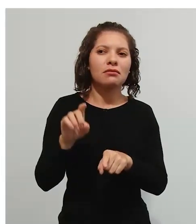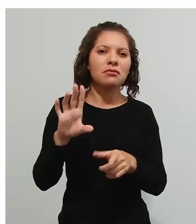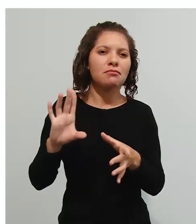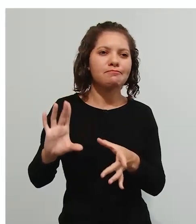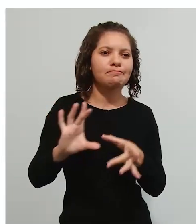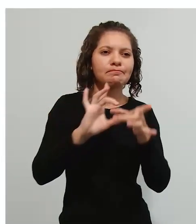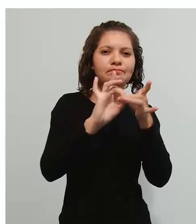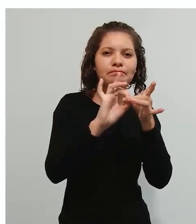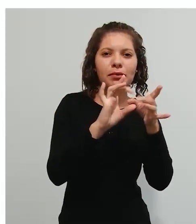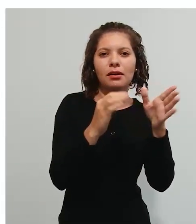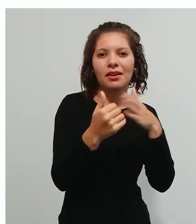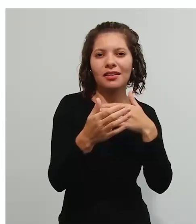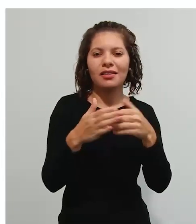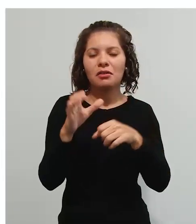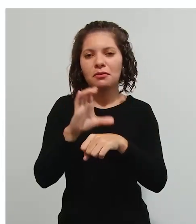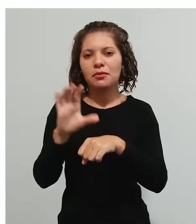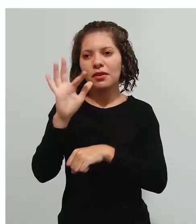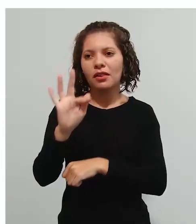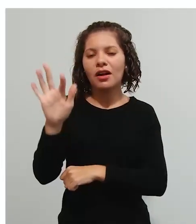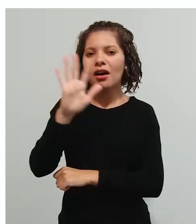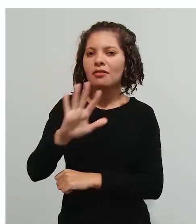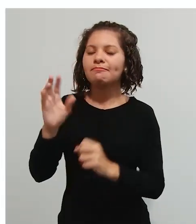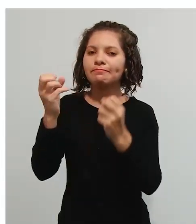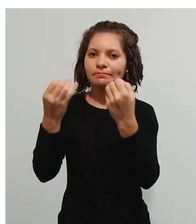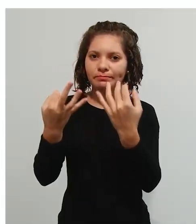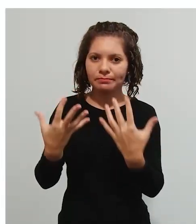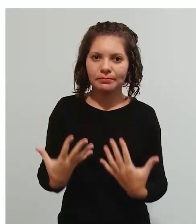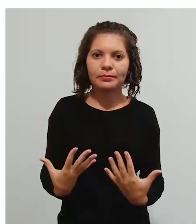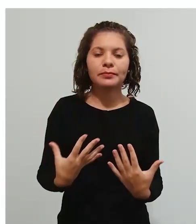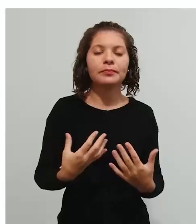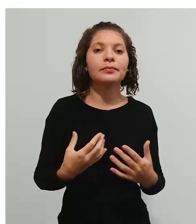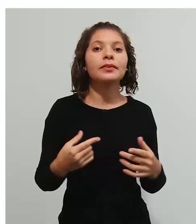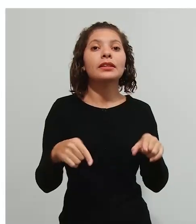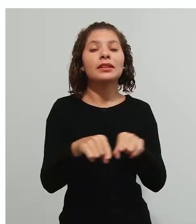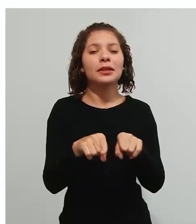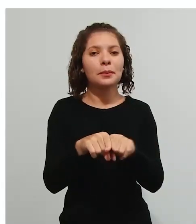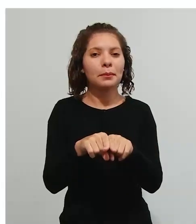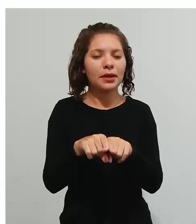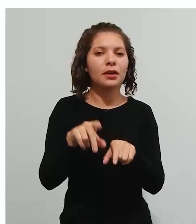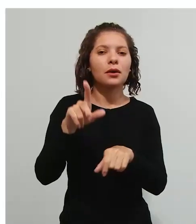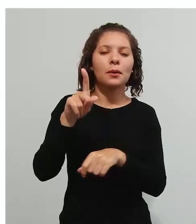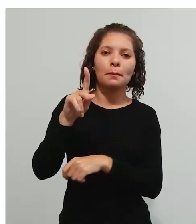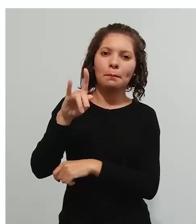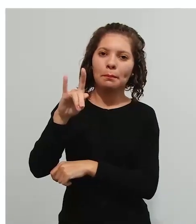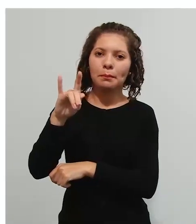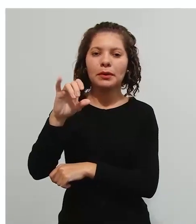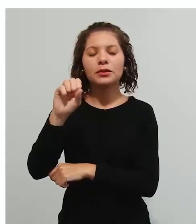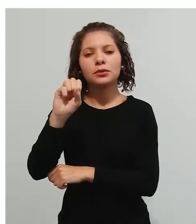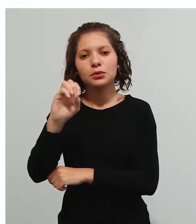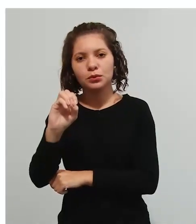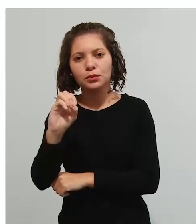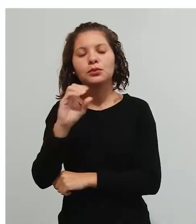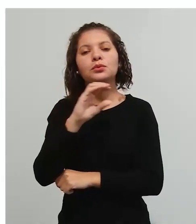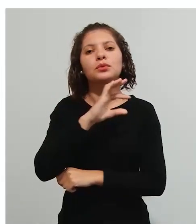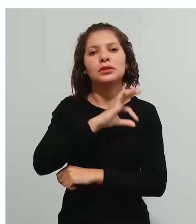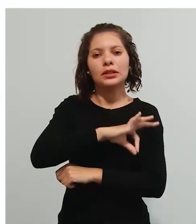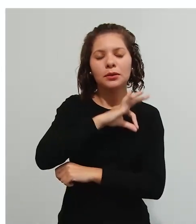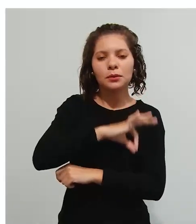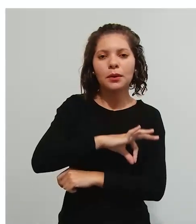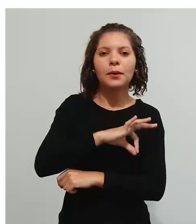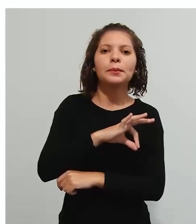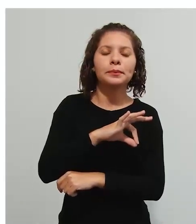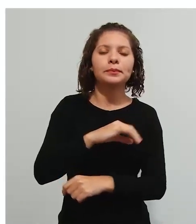7º, e o inciso que trata ali do salário mínimo. Gente, a CF diz que ele tem que atender tantas